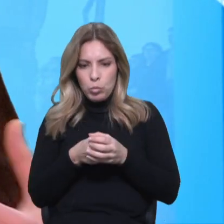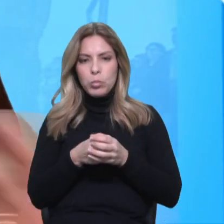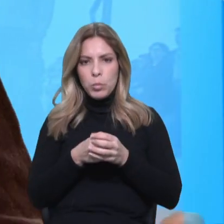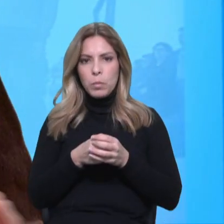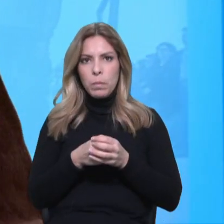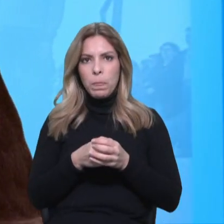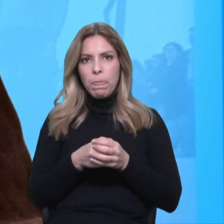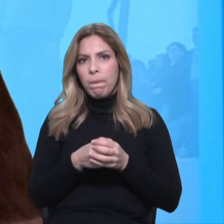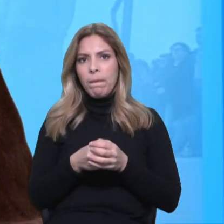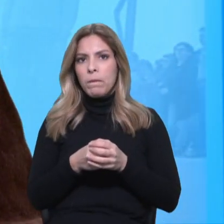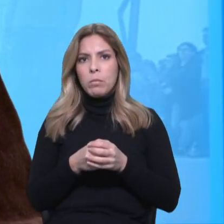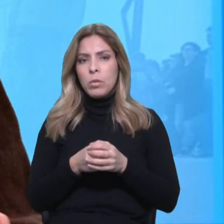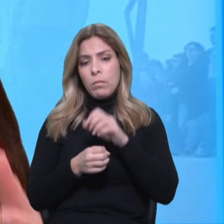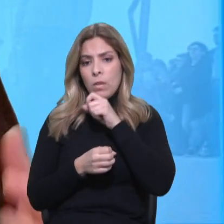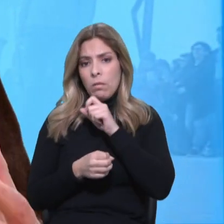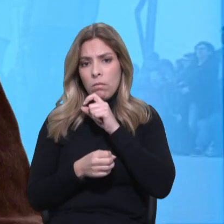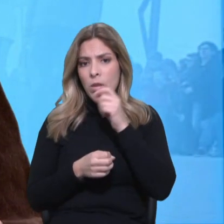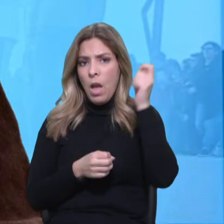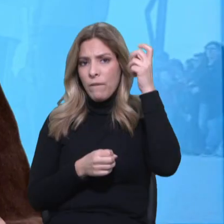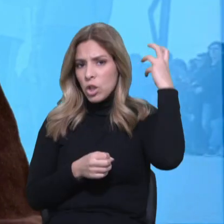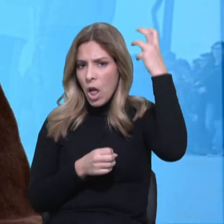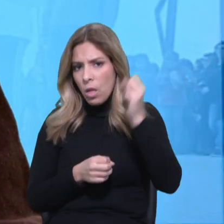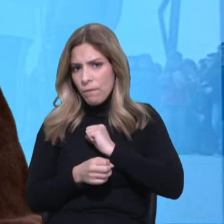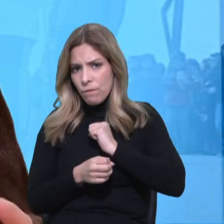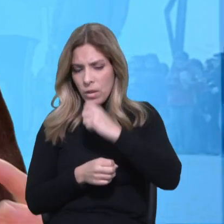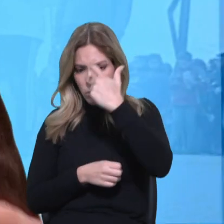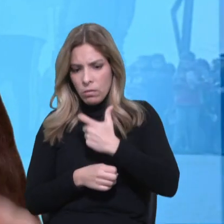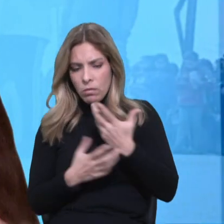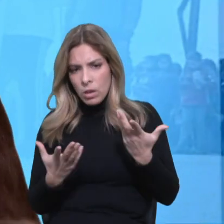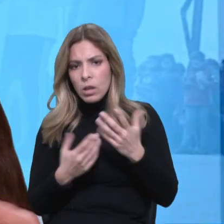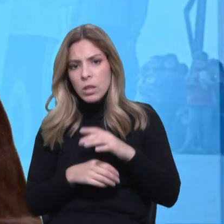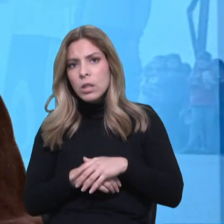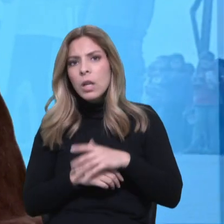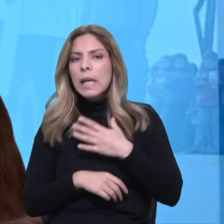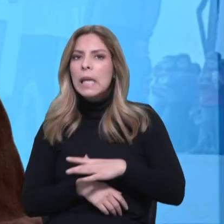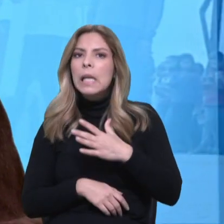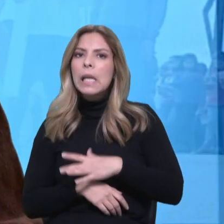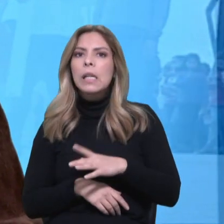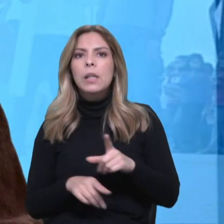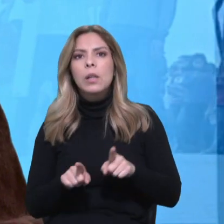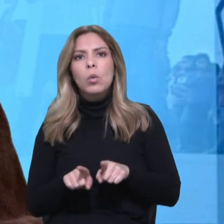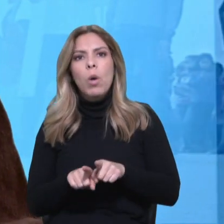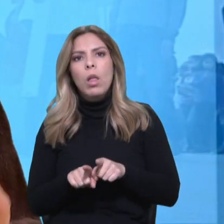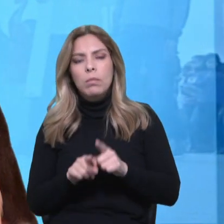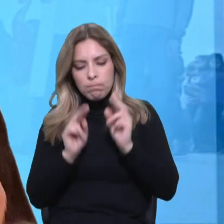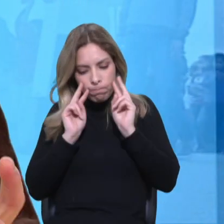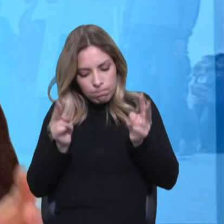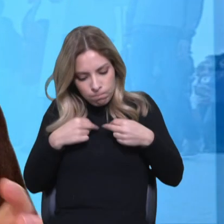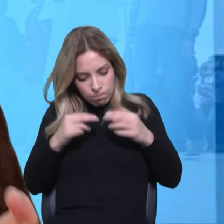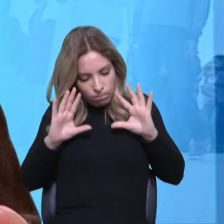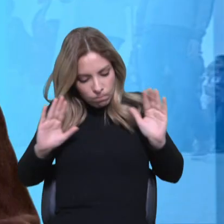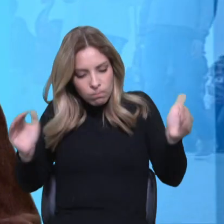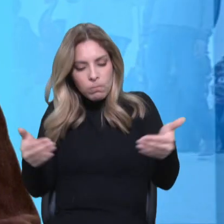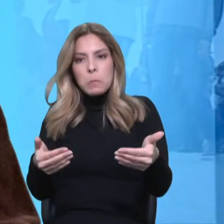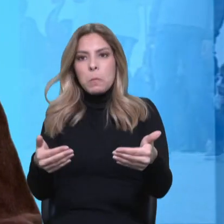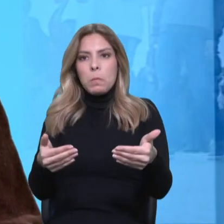poderia até falar da minha realidade evangélica, que muitas vezes podemos estar muito virados para dentro ou dentro da nossa